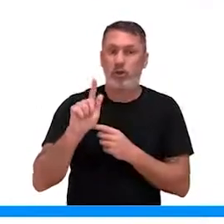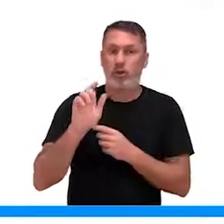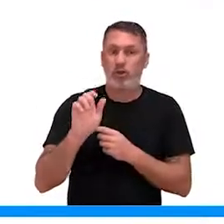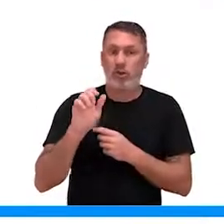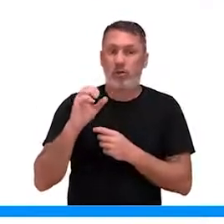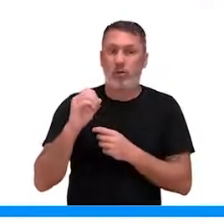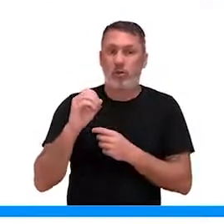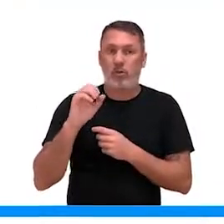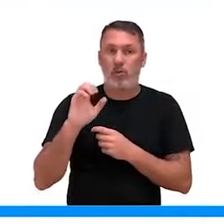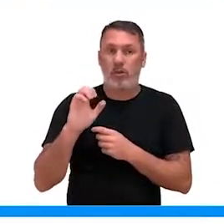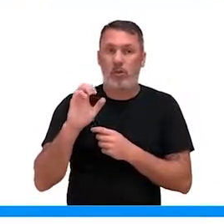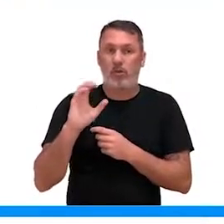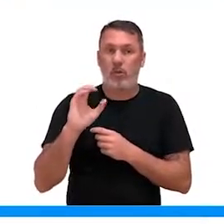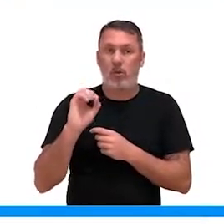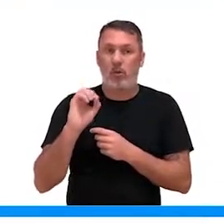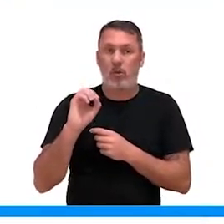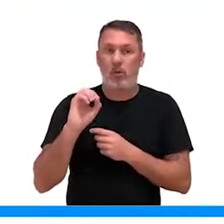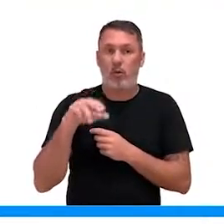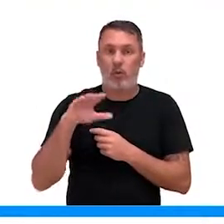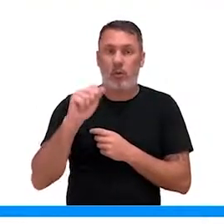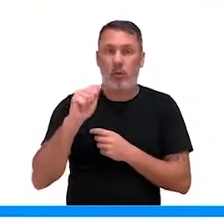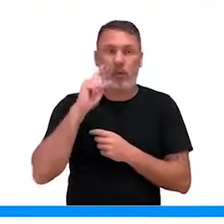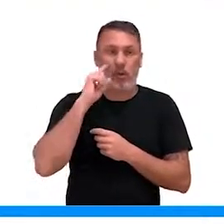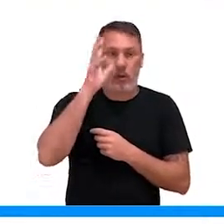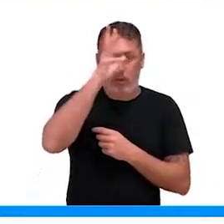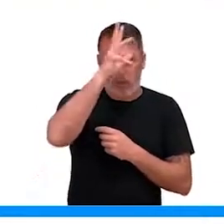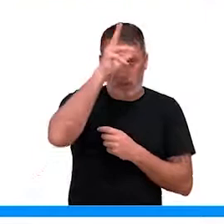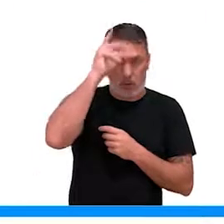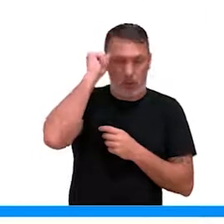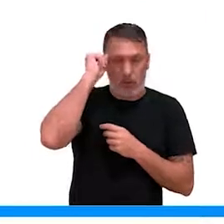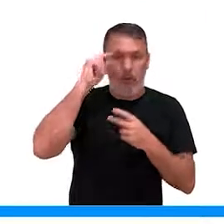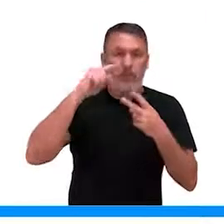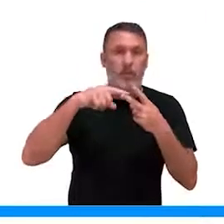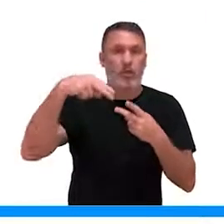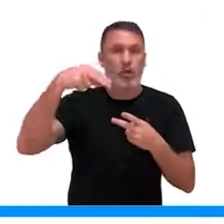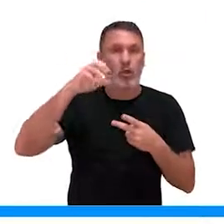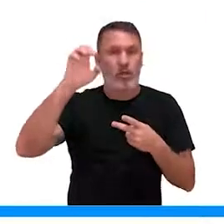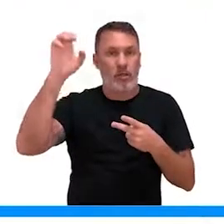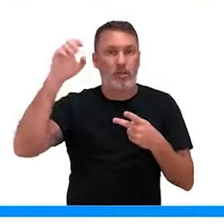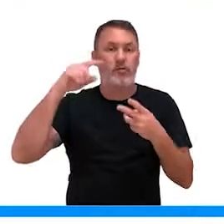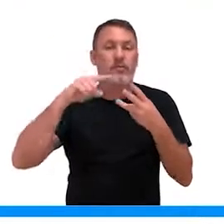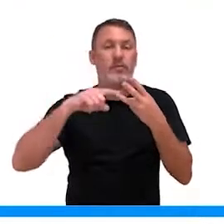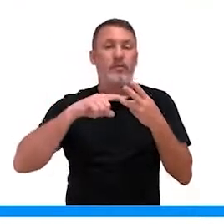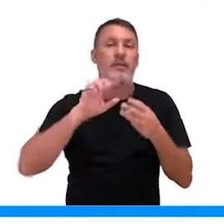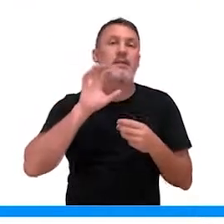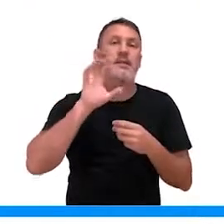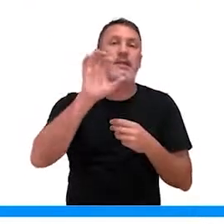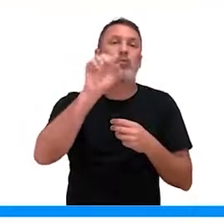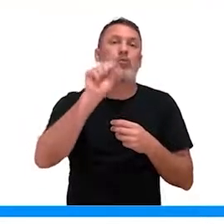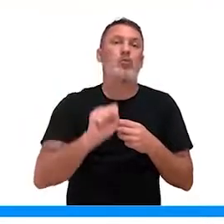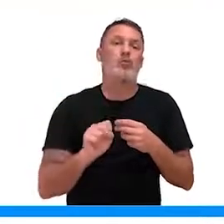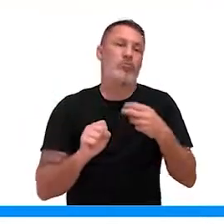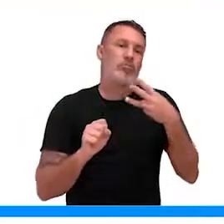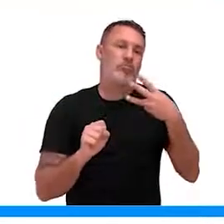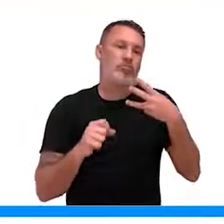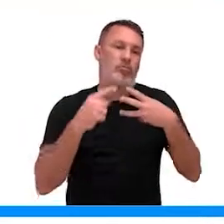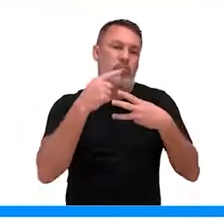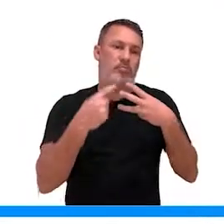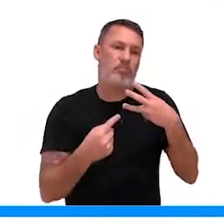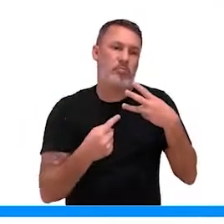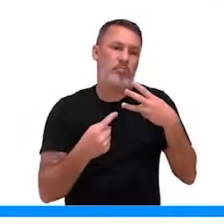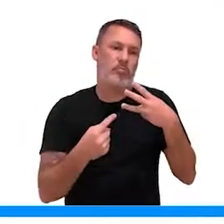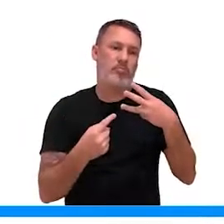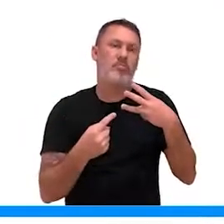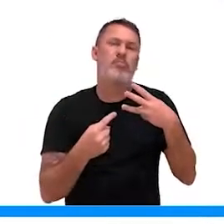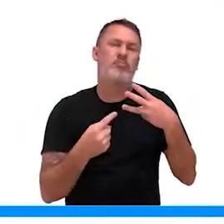geoeconômicas, a Amazônia, o Nordeste e o Centro-Sul. Então, vamos aqui entender